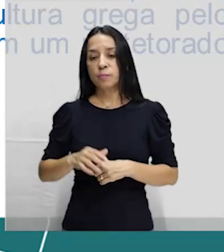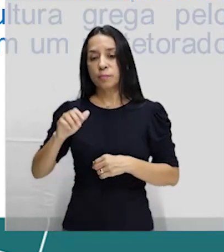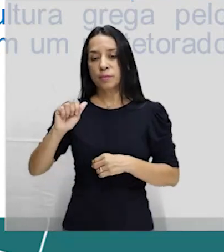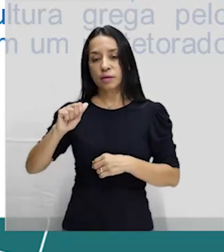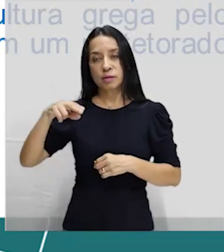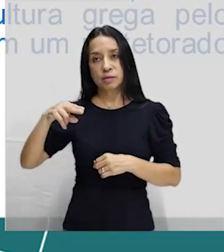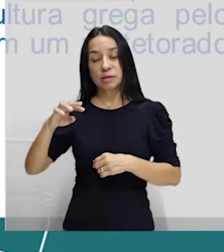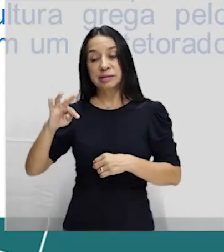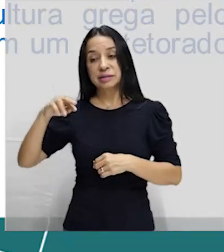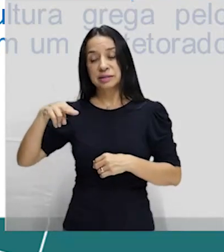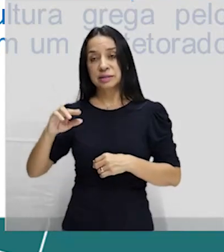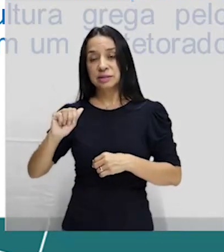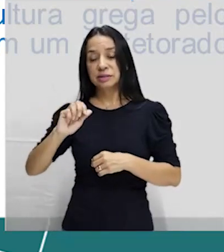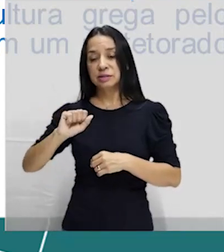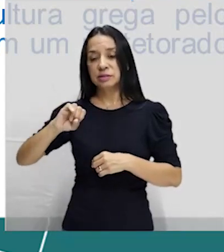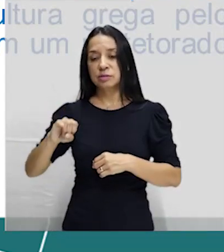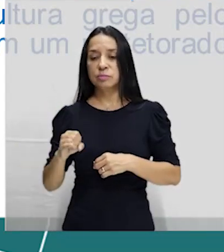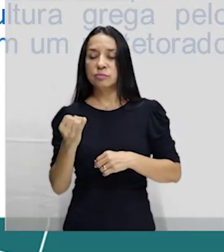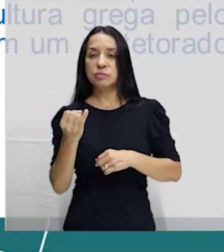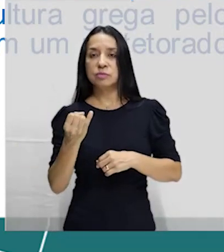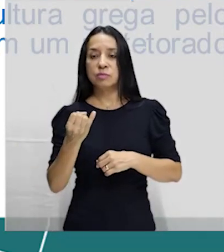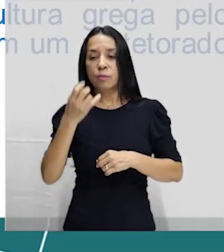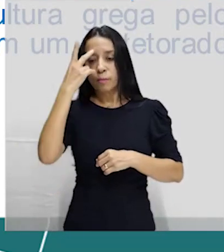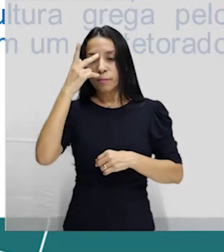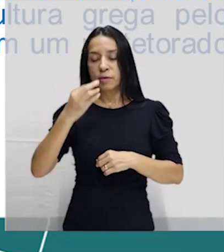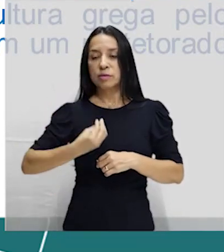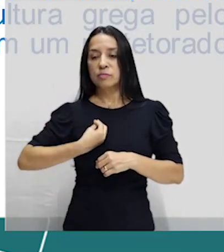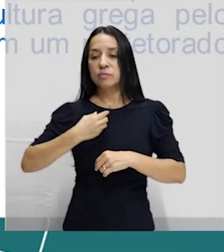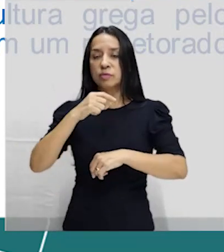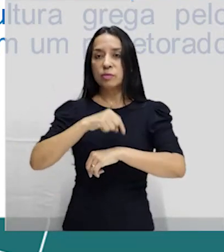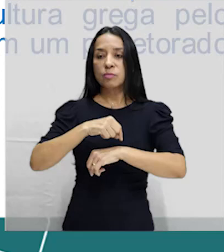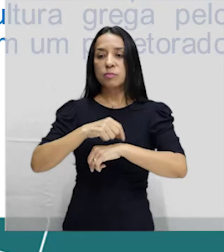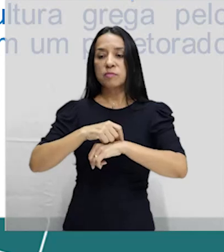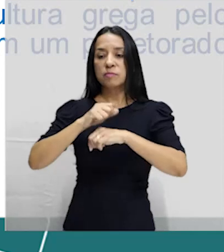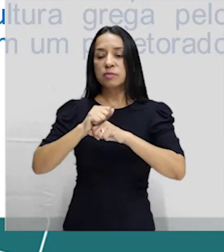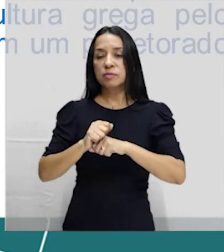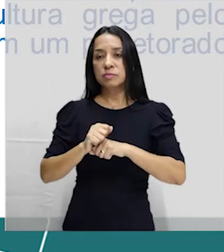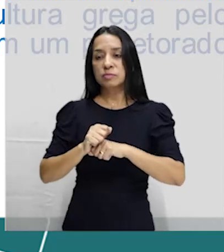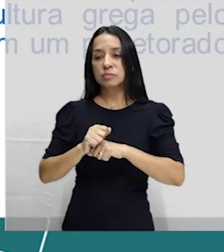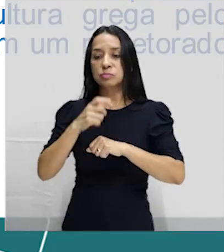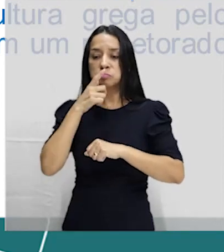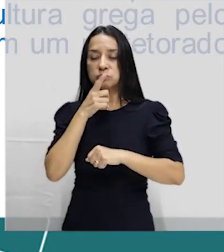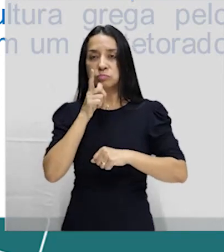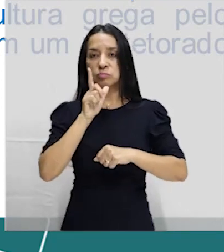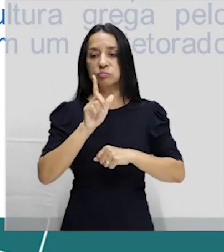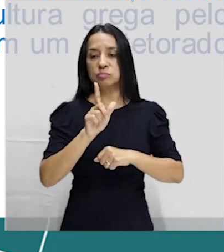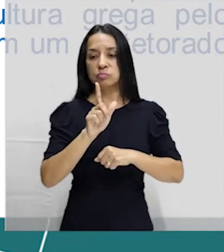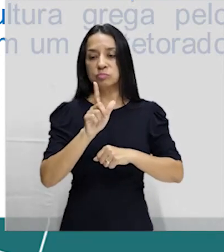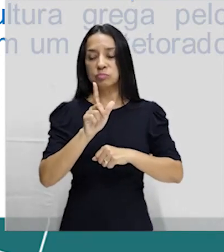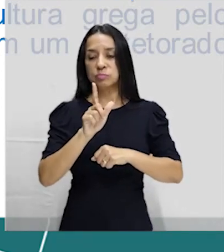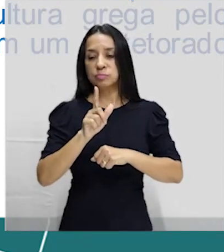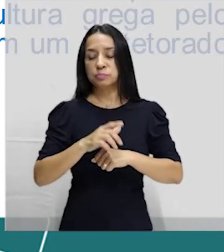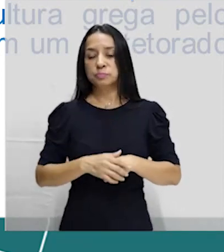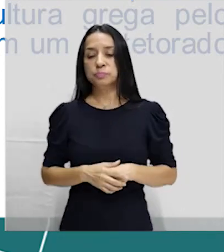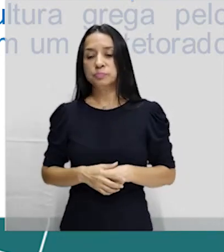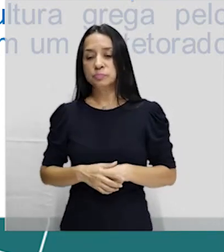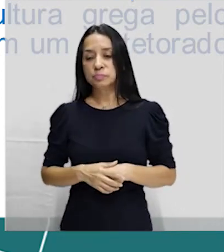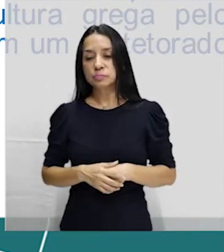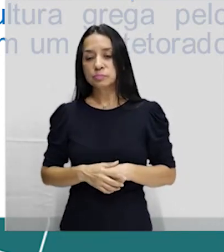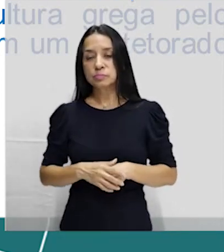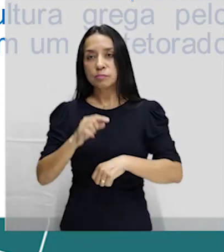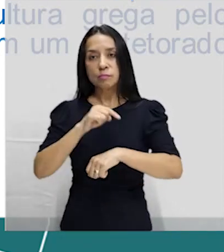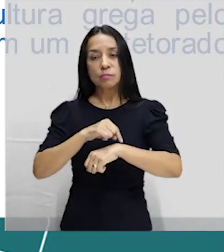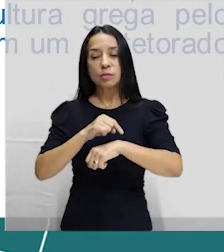Liga de Delos para viver o seu momento de esplendor, o seu momento de apogeu, o